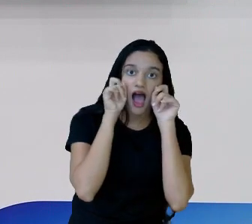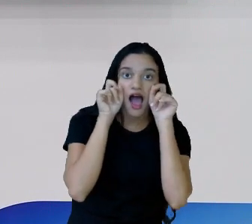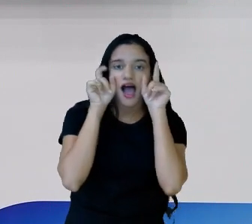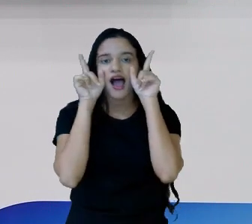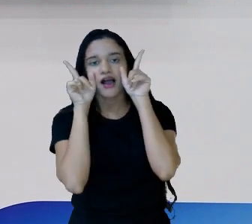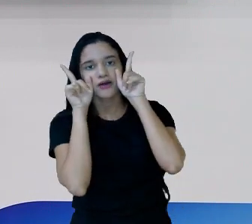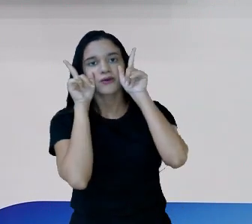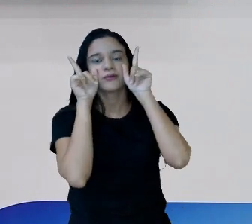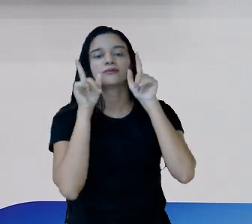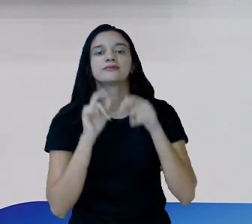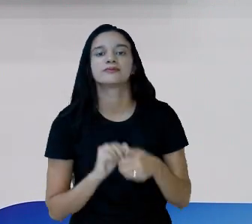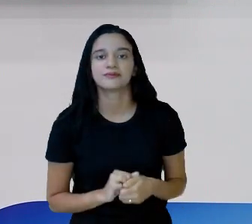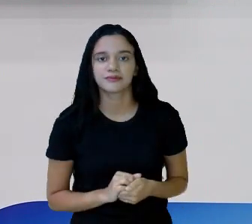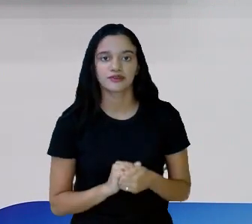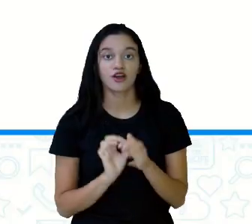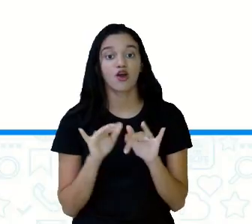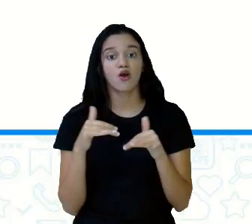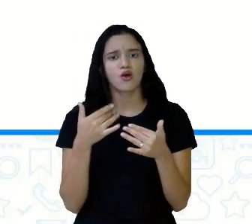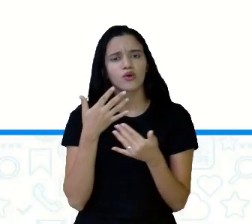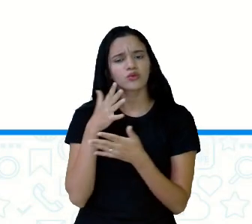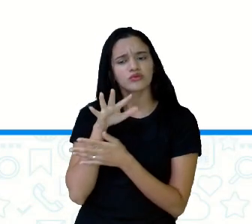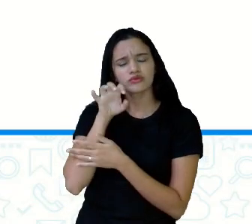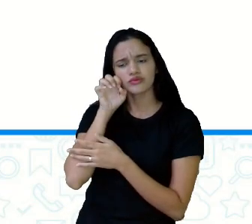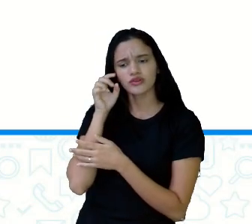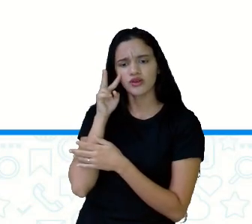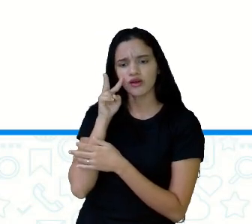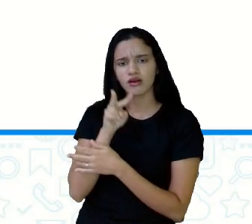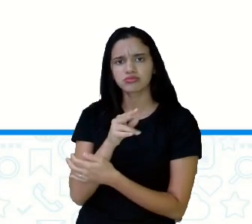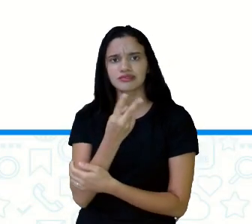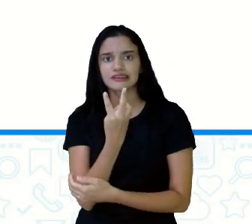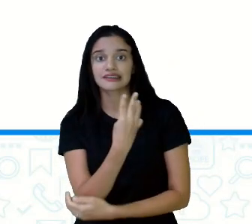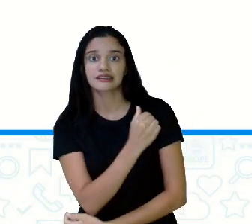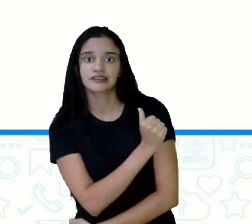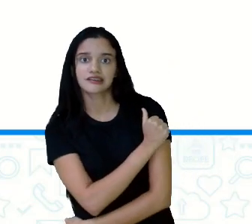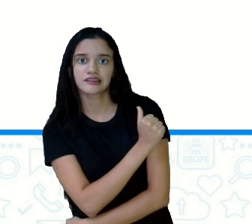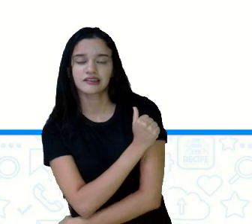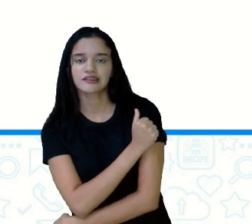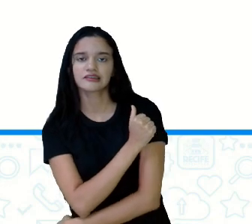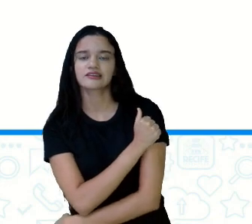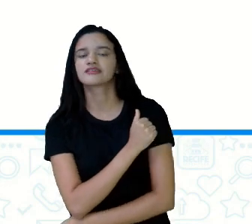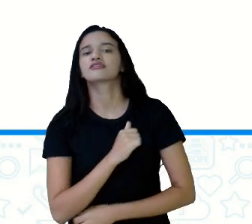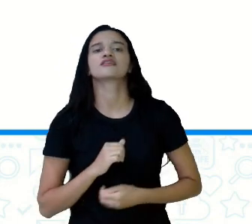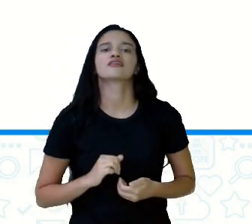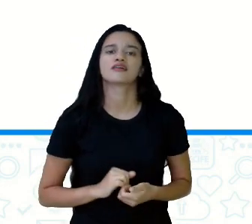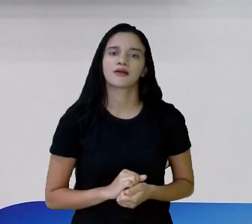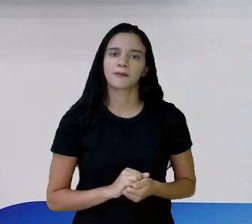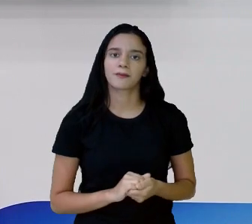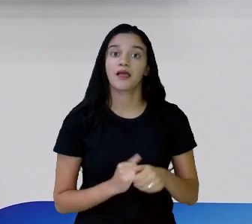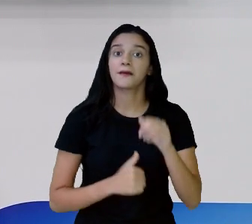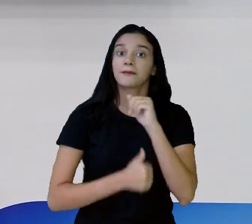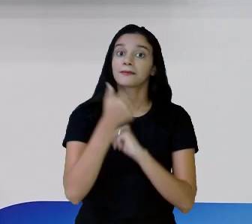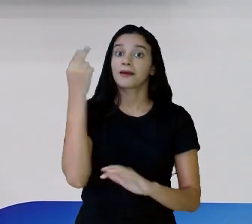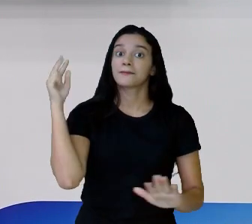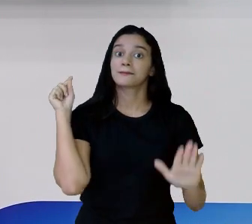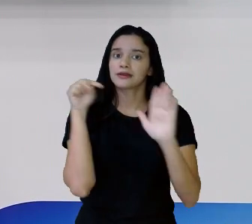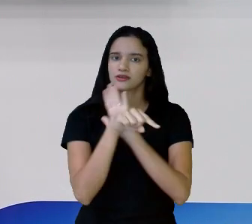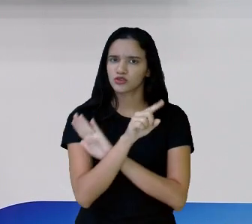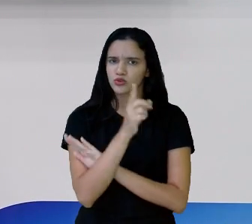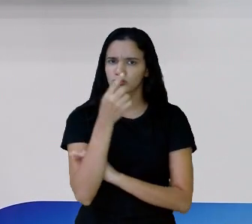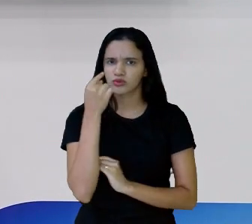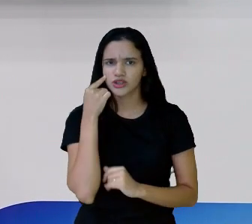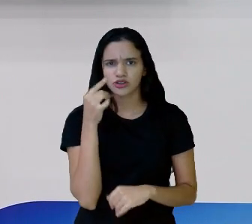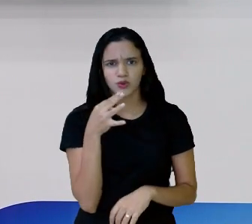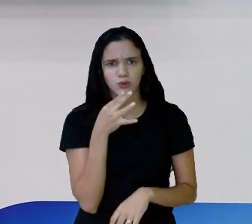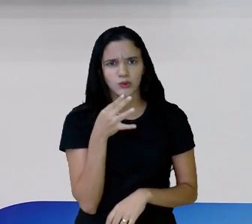acordou completamente quando ouviu o terrível relato dos seus 3 aluninhos. Primeira pergunta, conhece esse